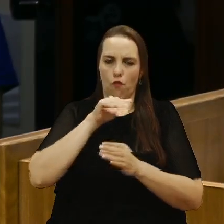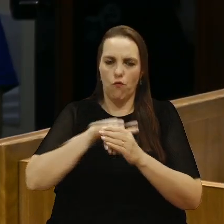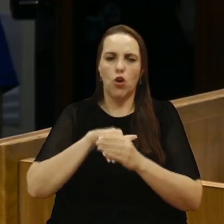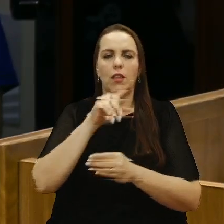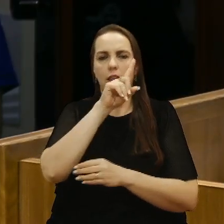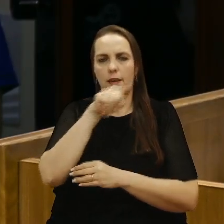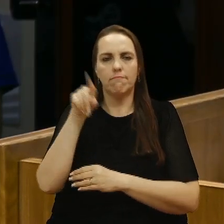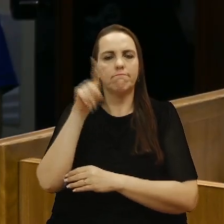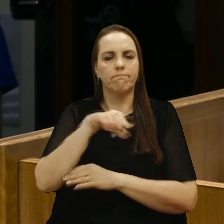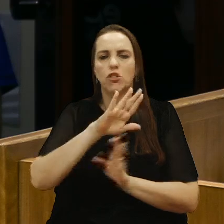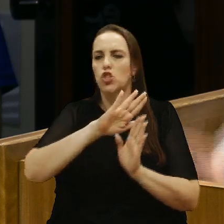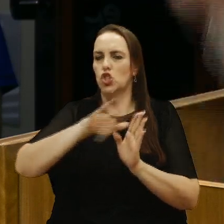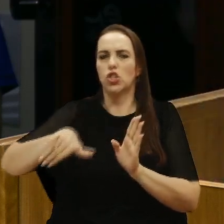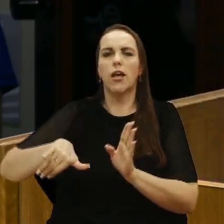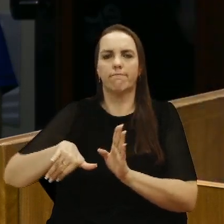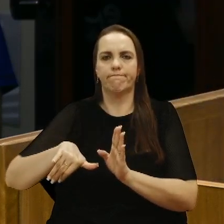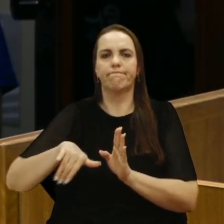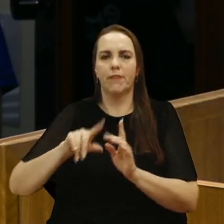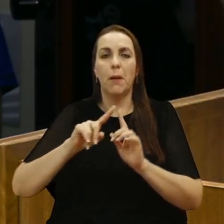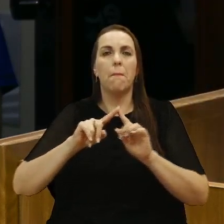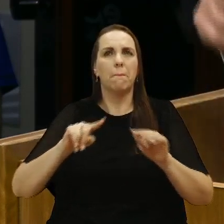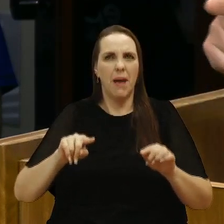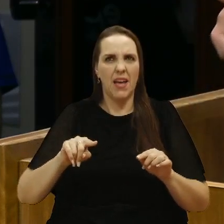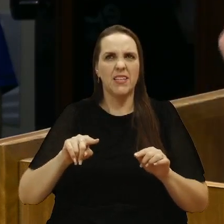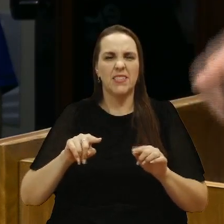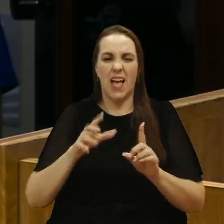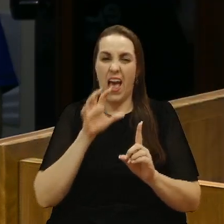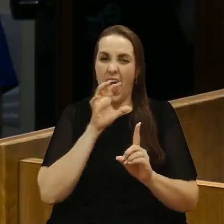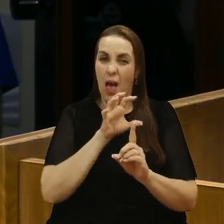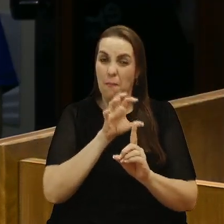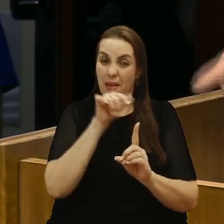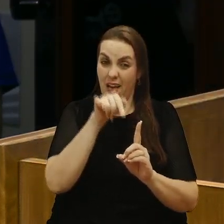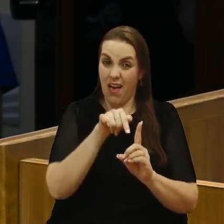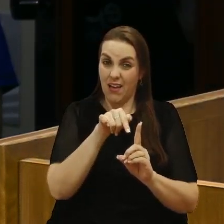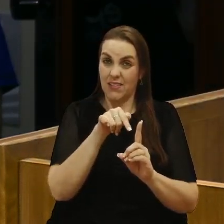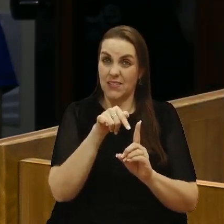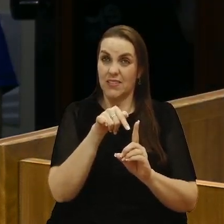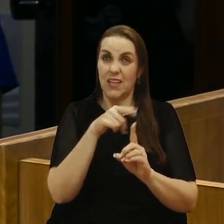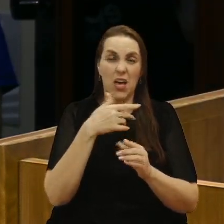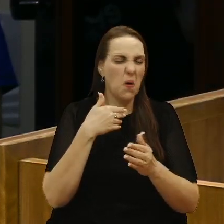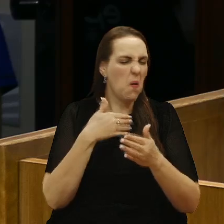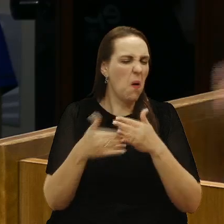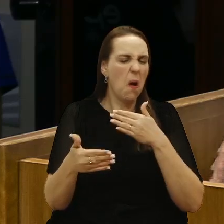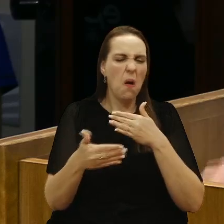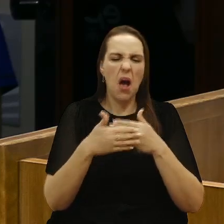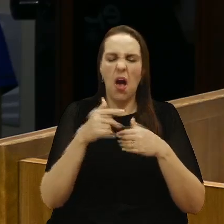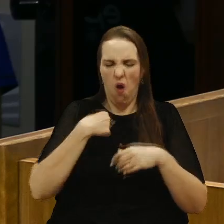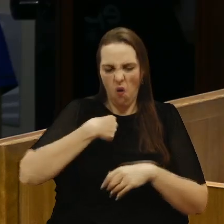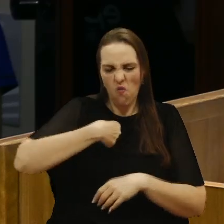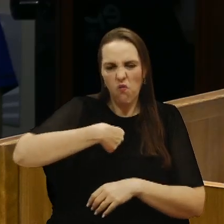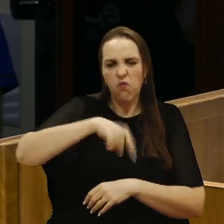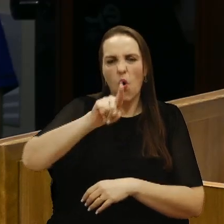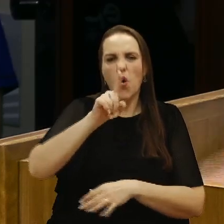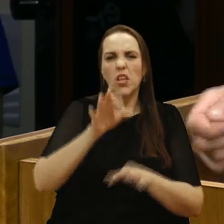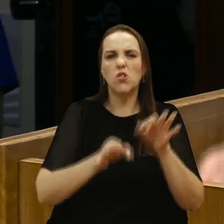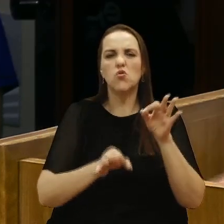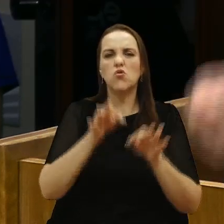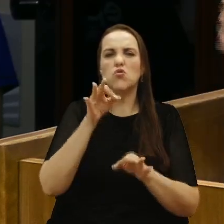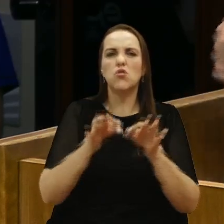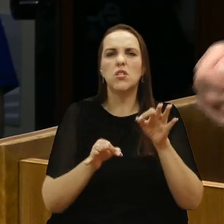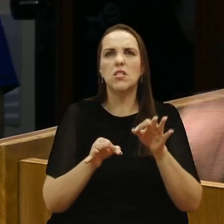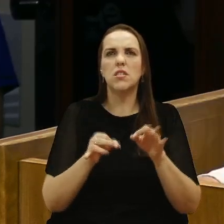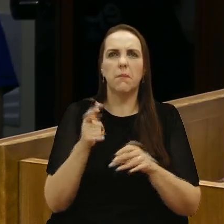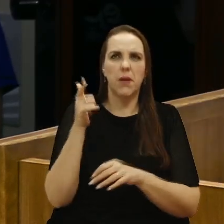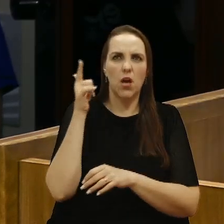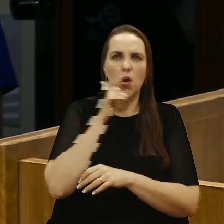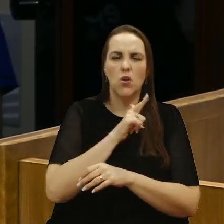do veto. Mas por ter ameaçado de buscar em qualquer canto possível da justiça para fazer com